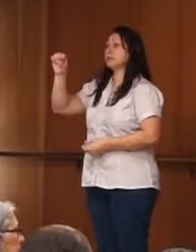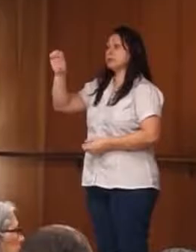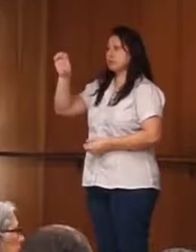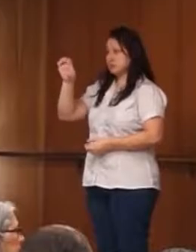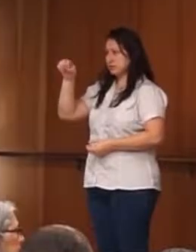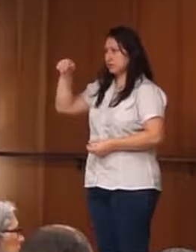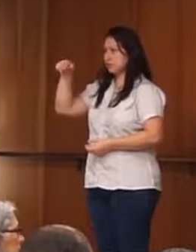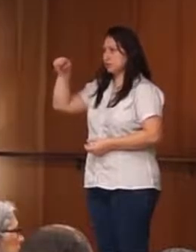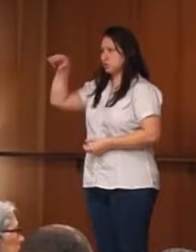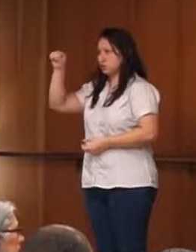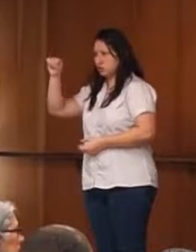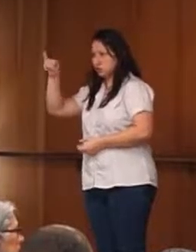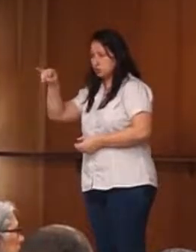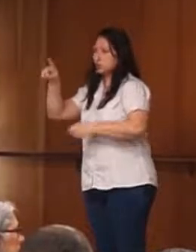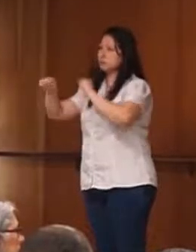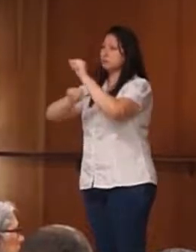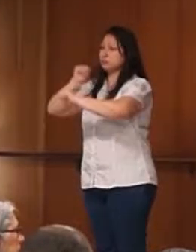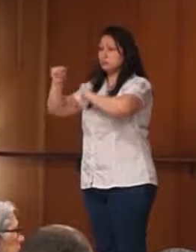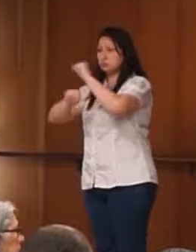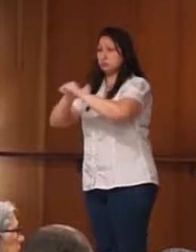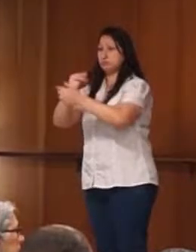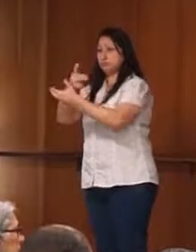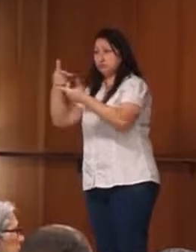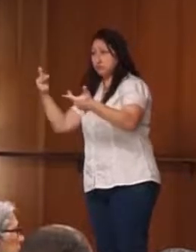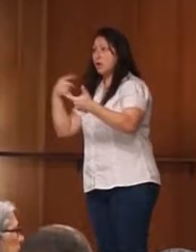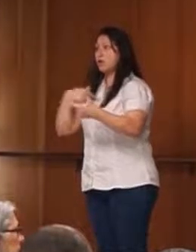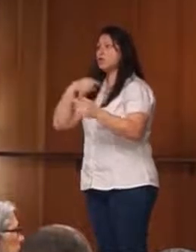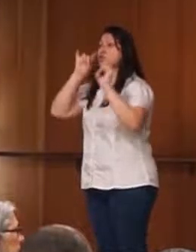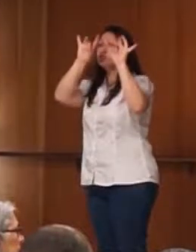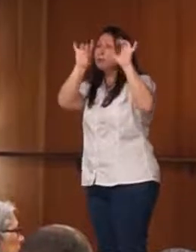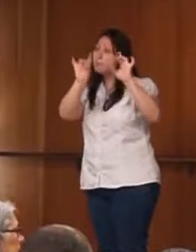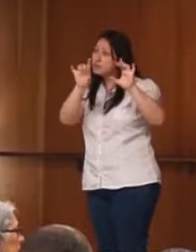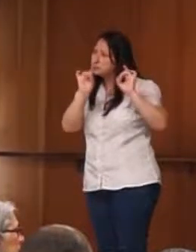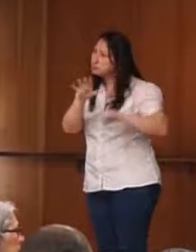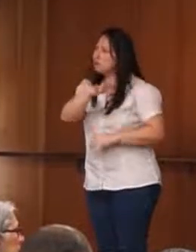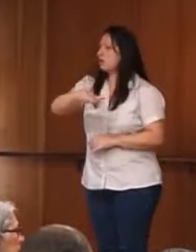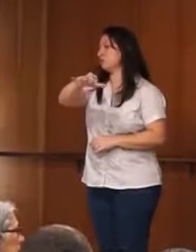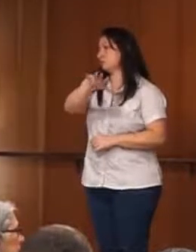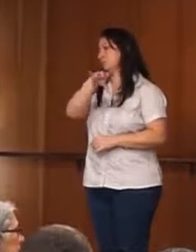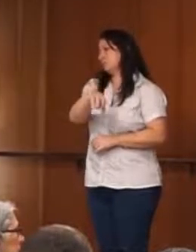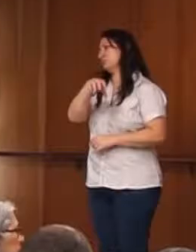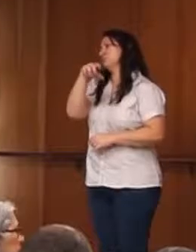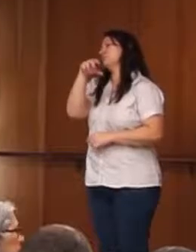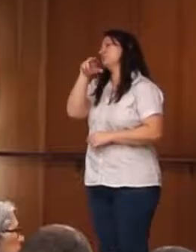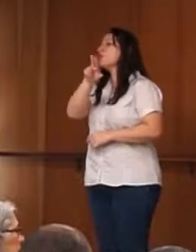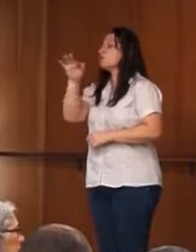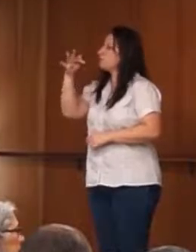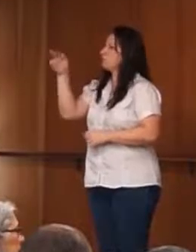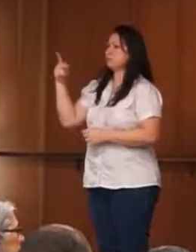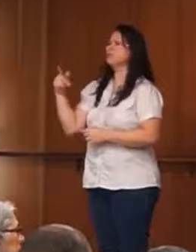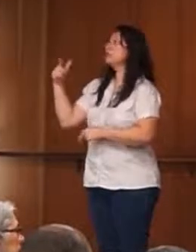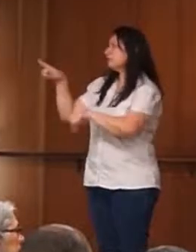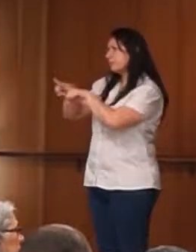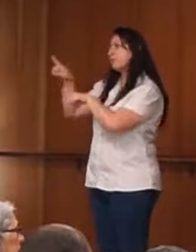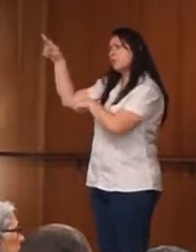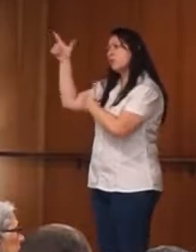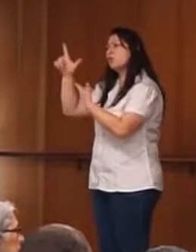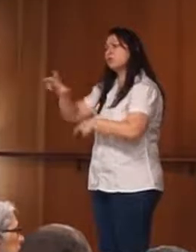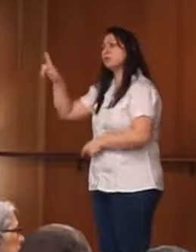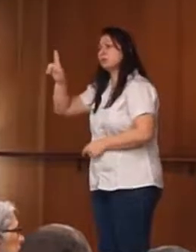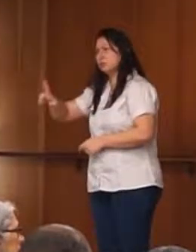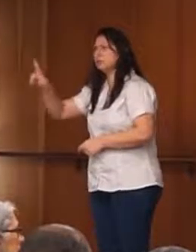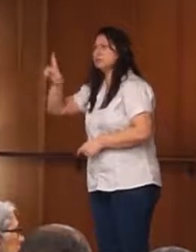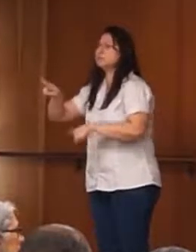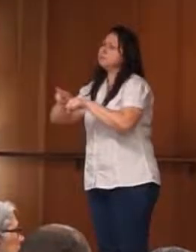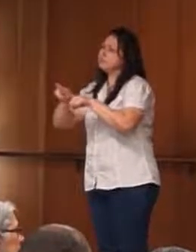demandas específicas das unidades, né? Essas são ações que as outras universidades já desenvolveram e que, no caso, é necessário que a